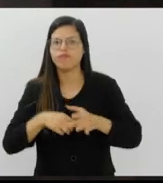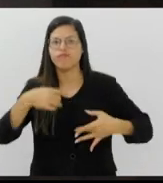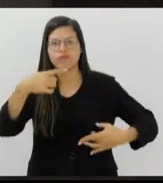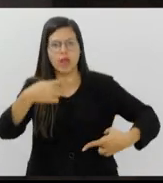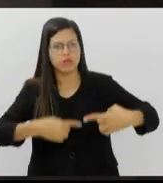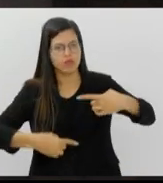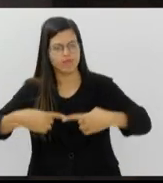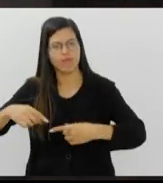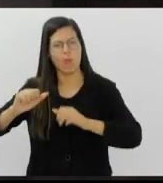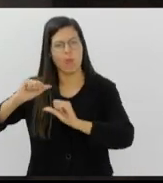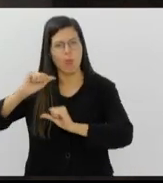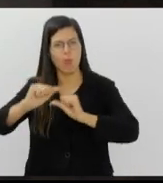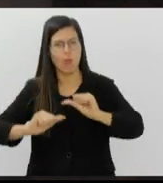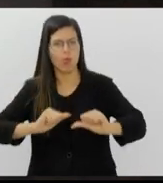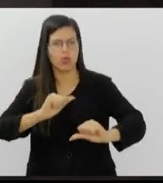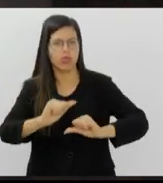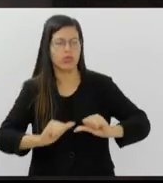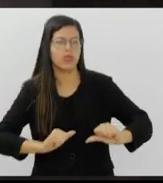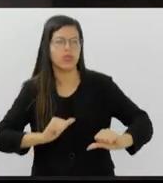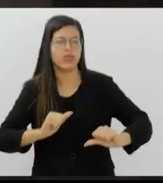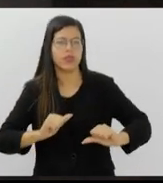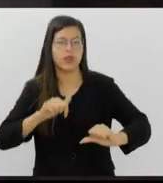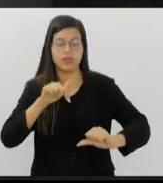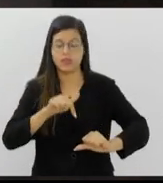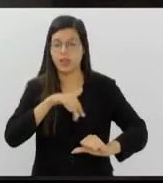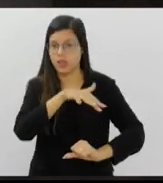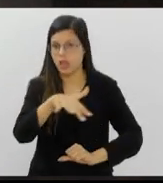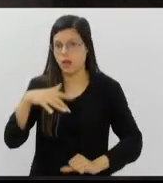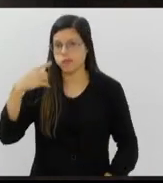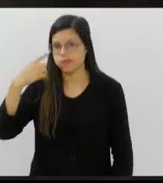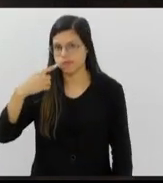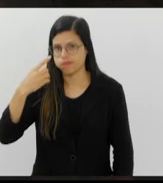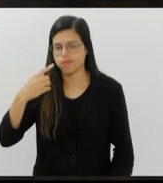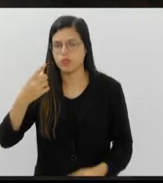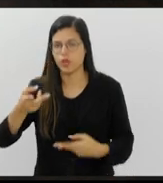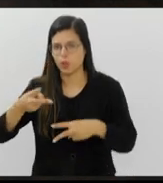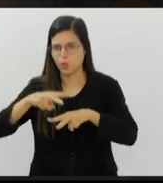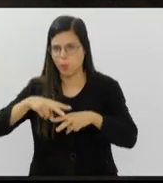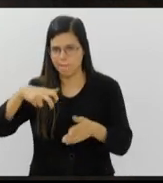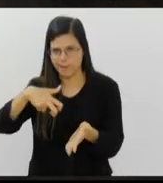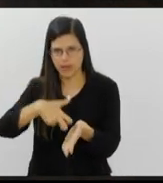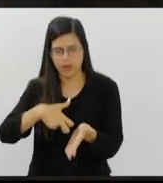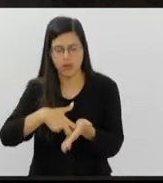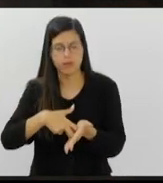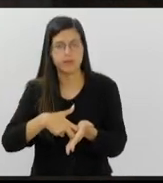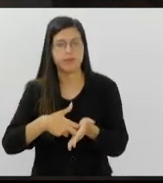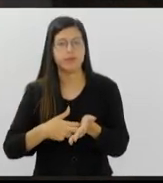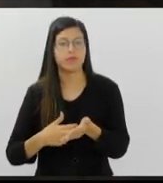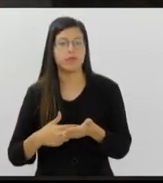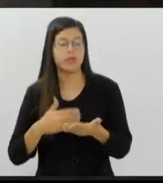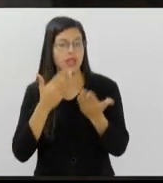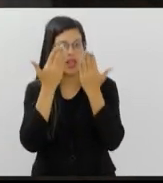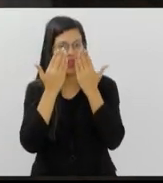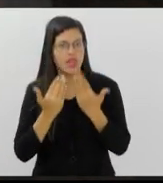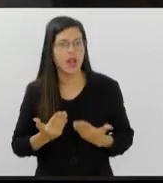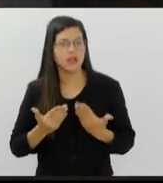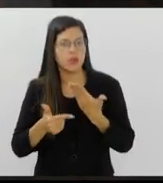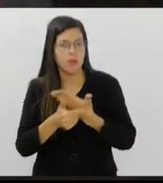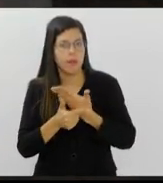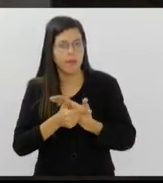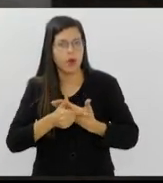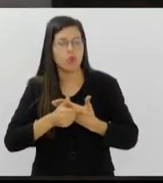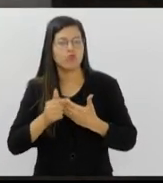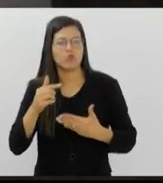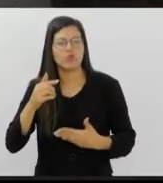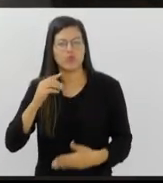sobre mudanças de paradigmas no direito penal. Sua análise sobre o papel do juiz, do Ministério Público